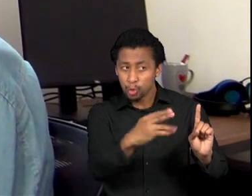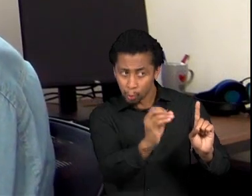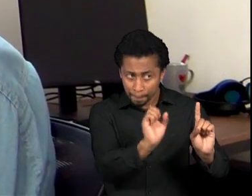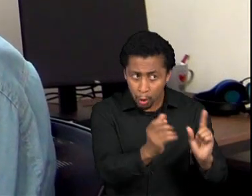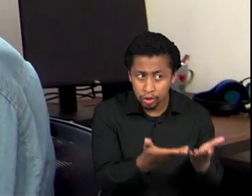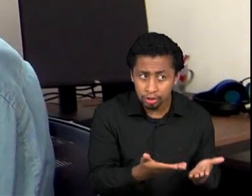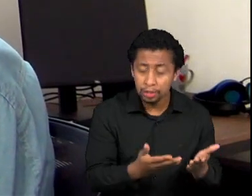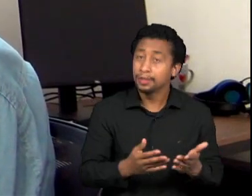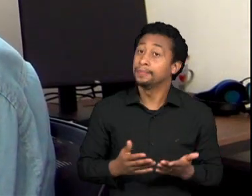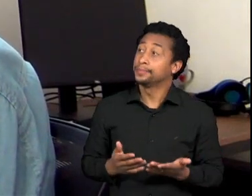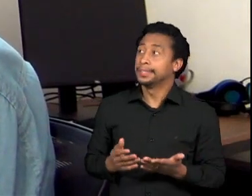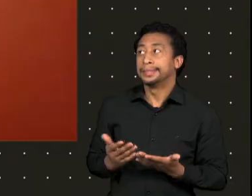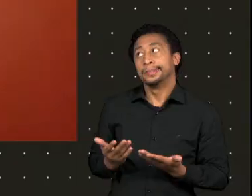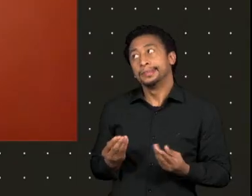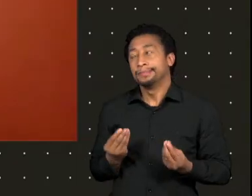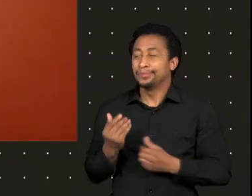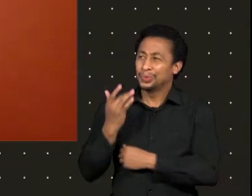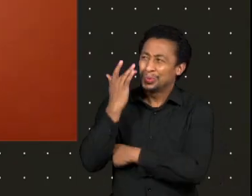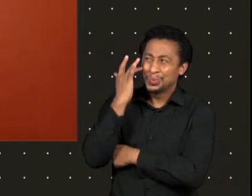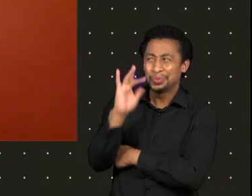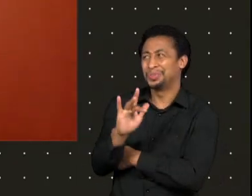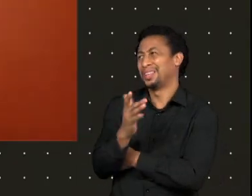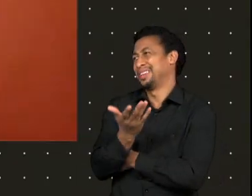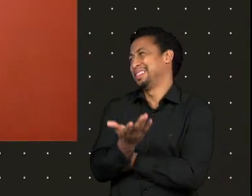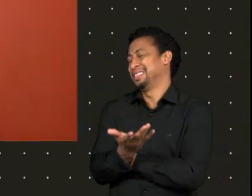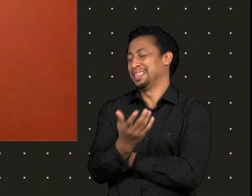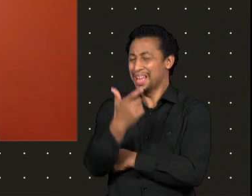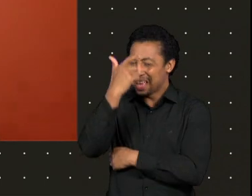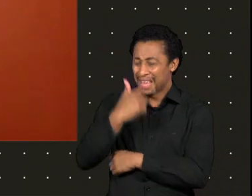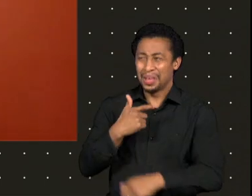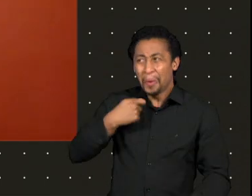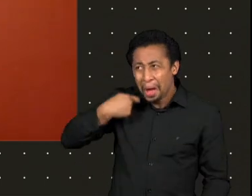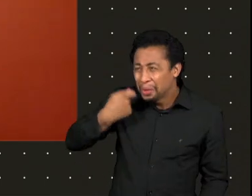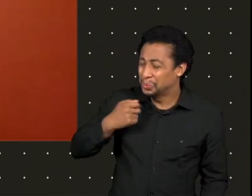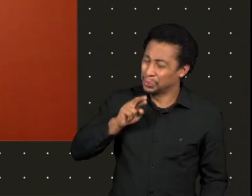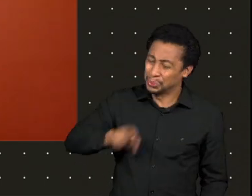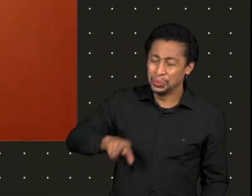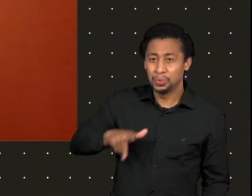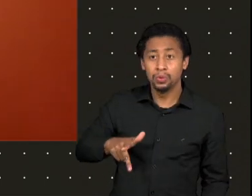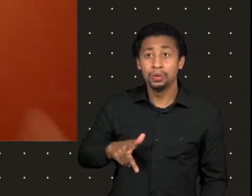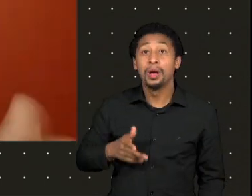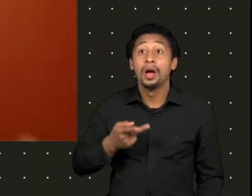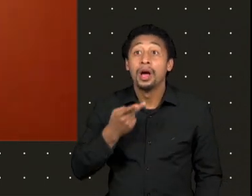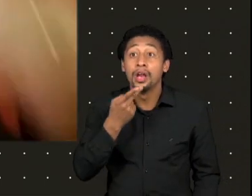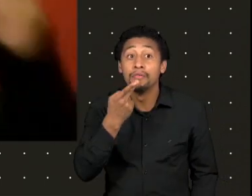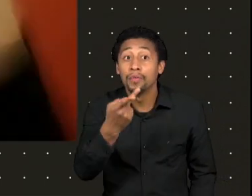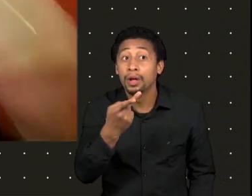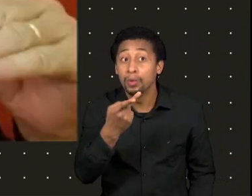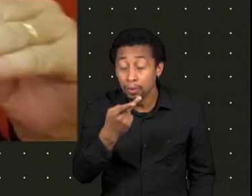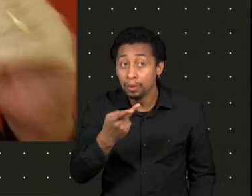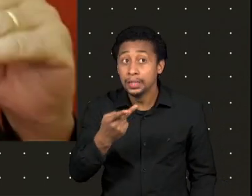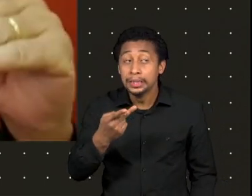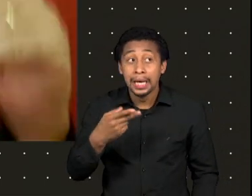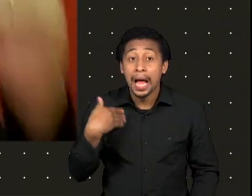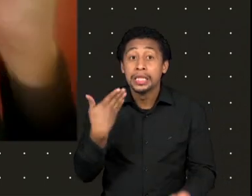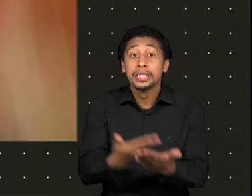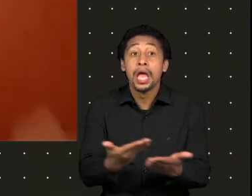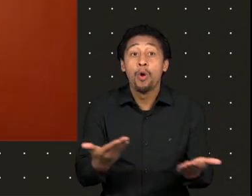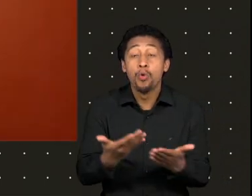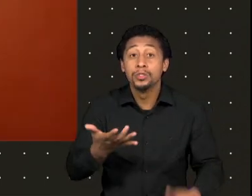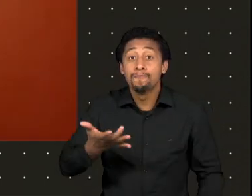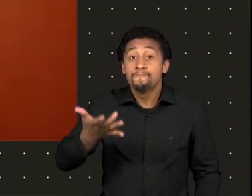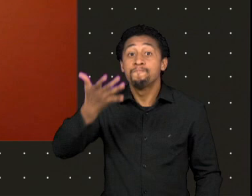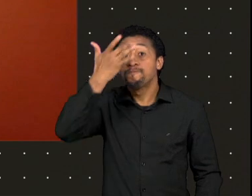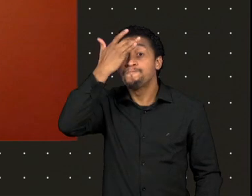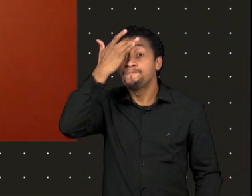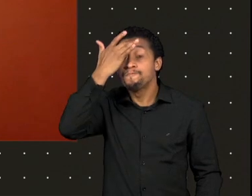abertura. Eu disse, eu não sei, Nelson, eu não sou ator. Aí ele falou uma frase que até hoje